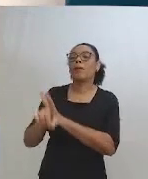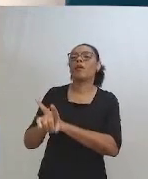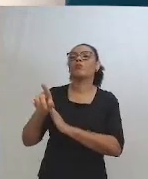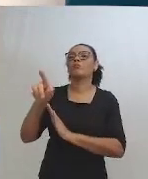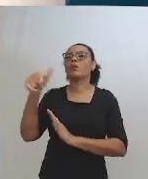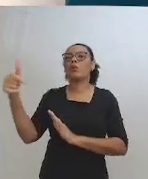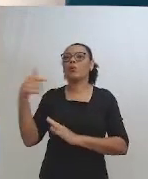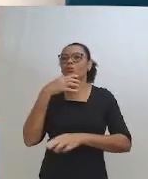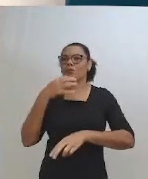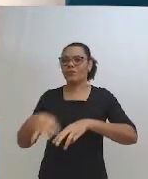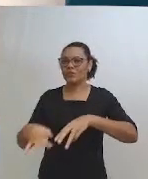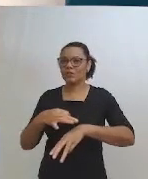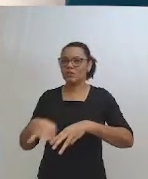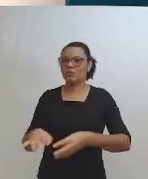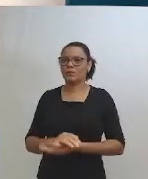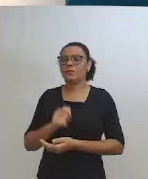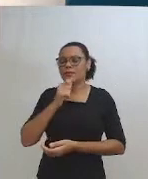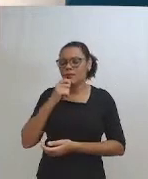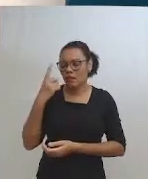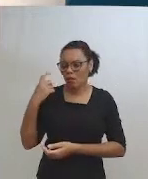Sem som, ministro.